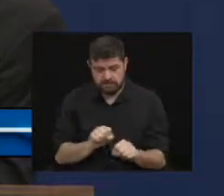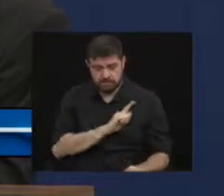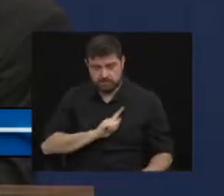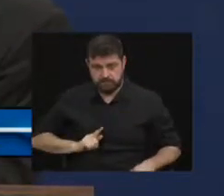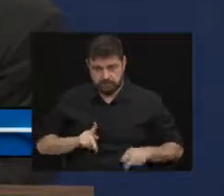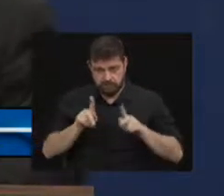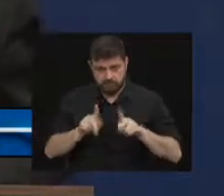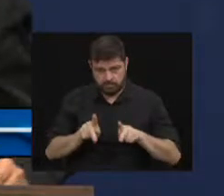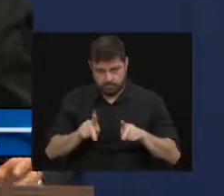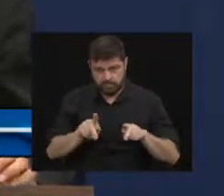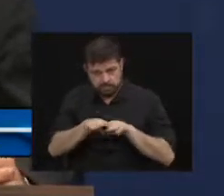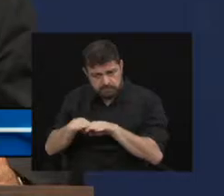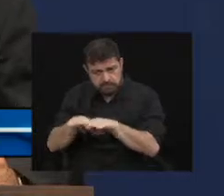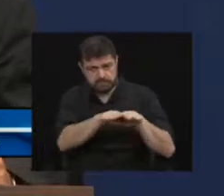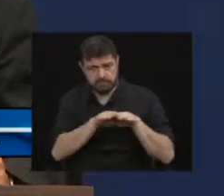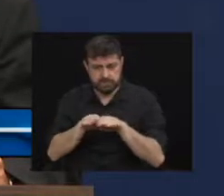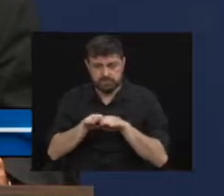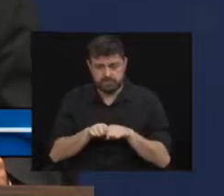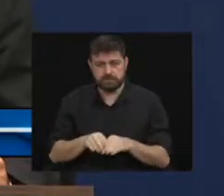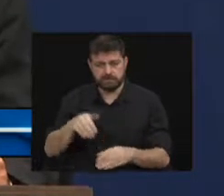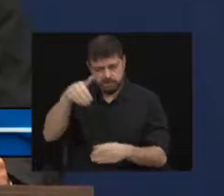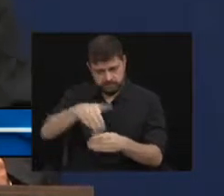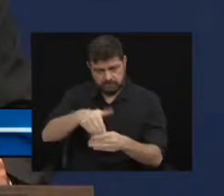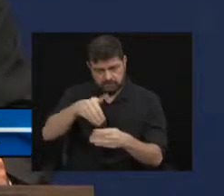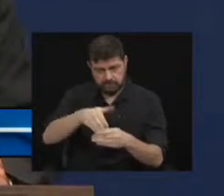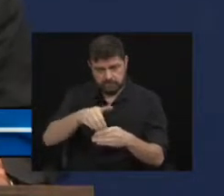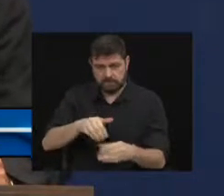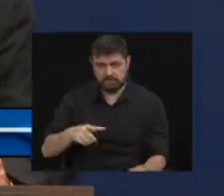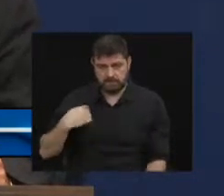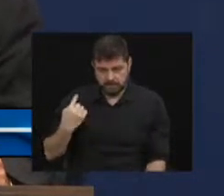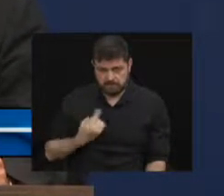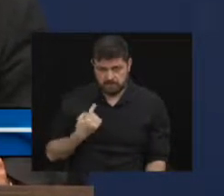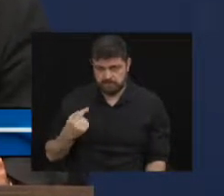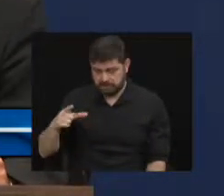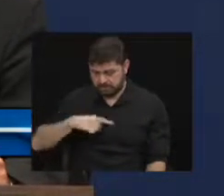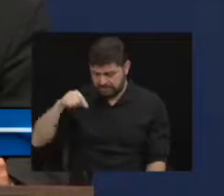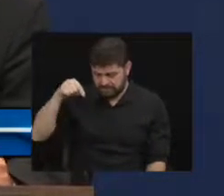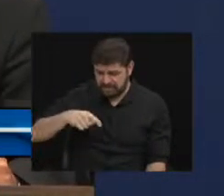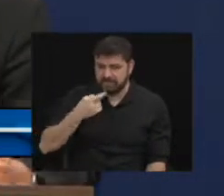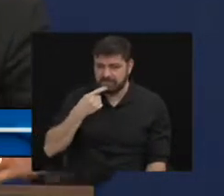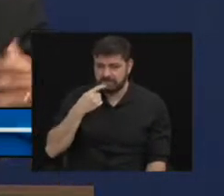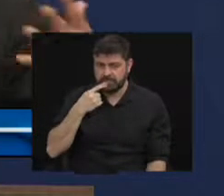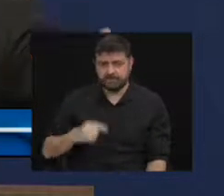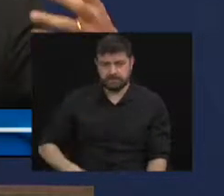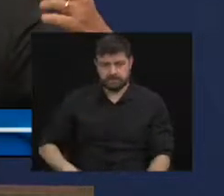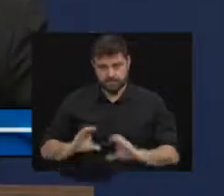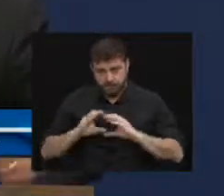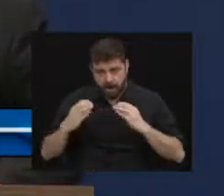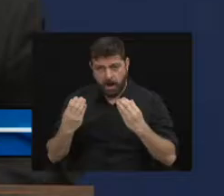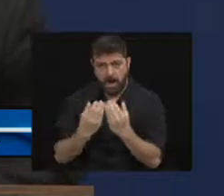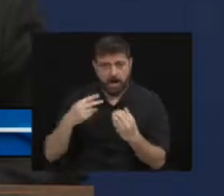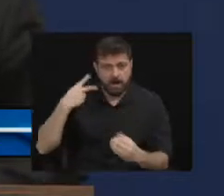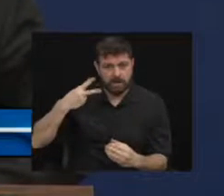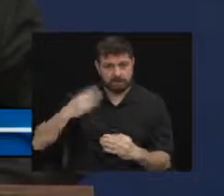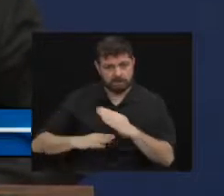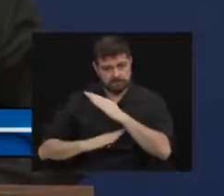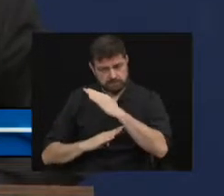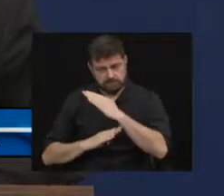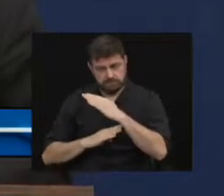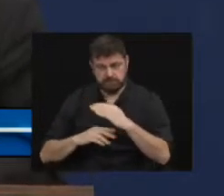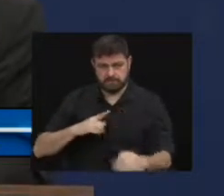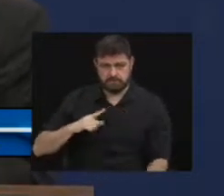muito importante que no próximo dia 2, agora, de outubro, primeiro domingo de outubro, que as